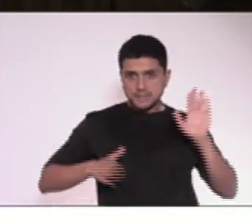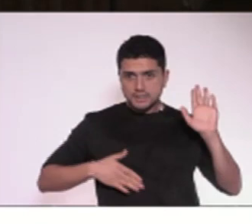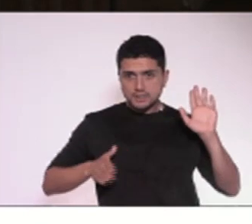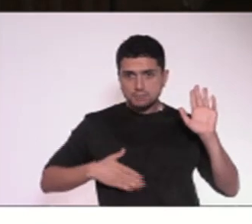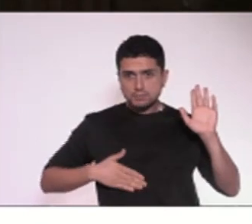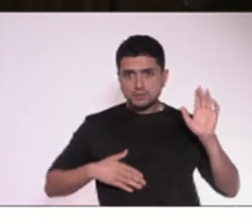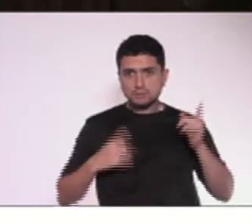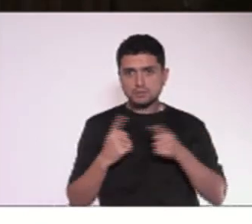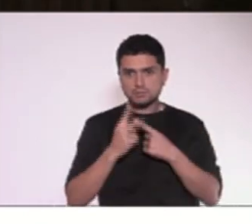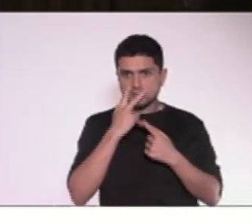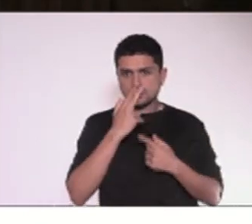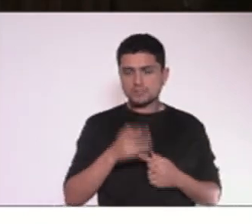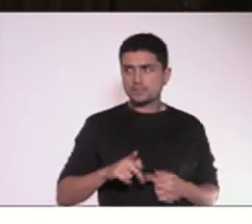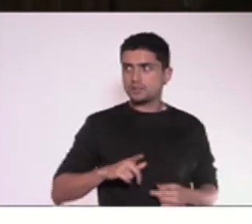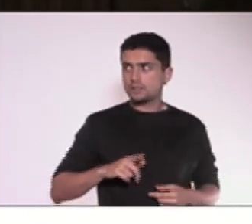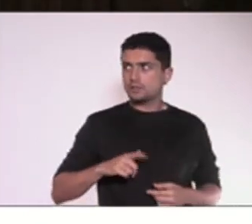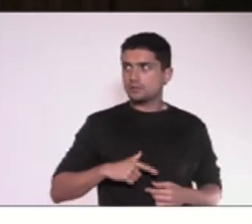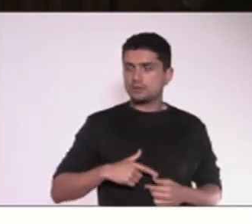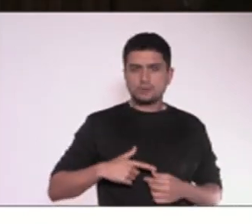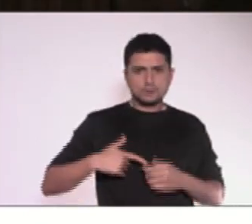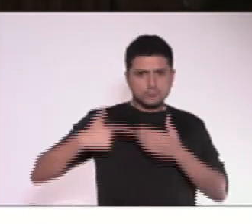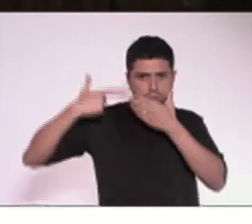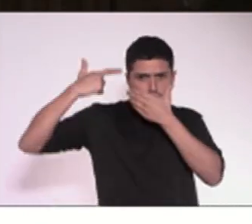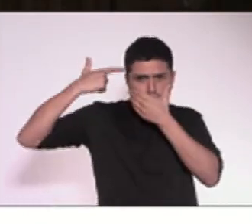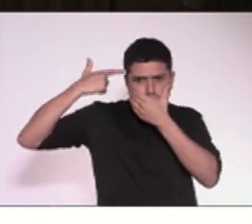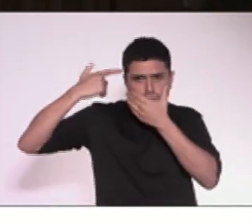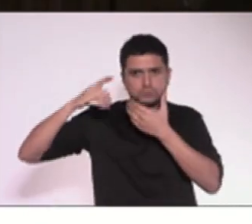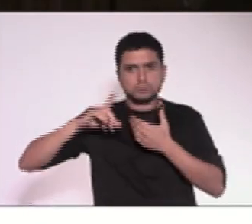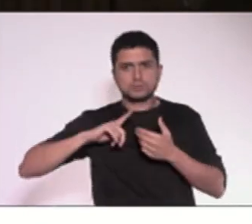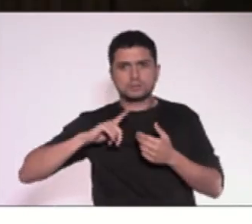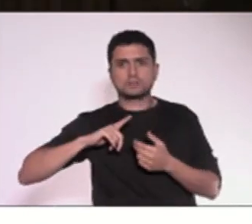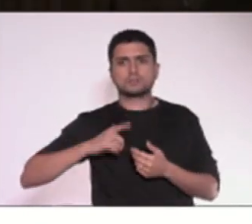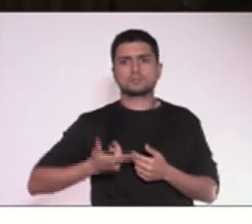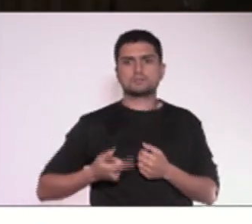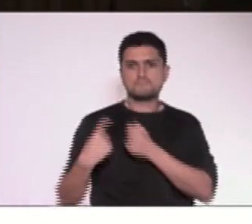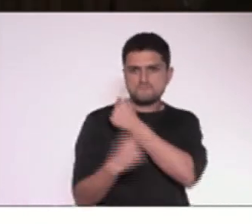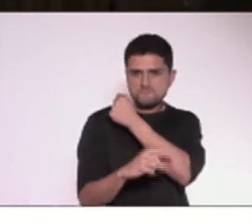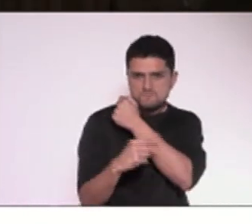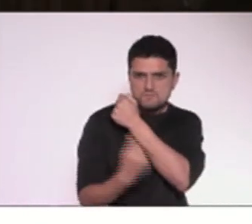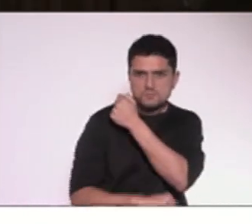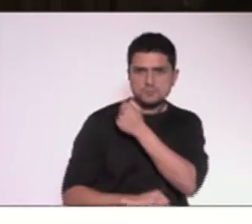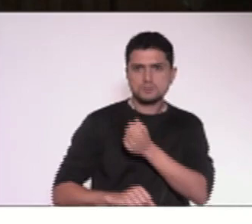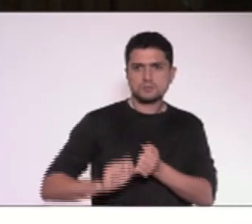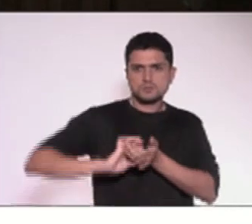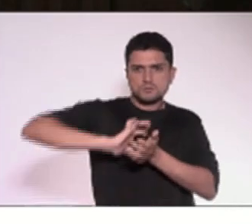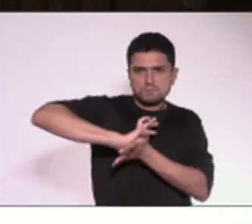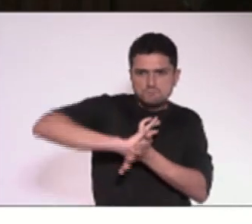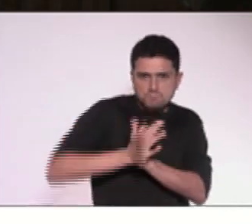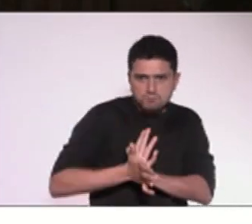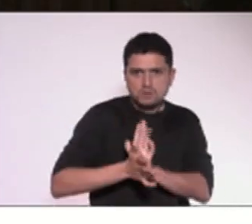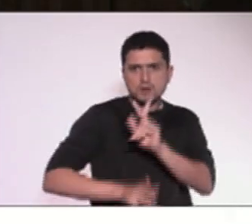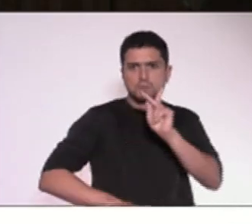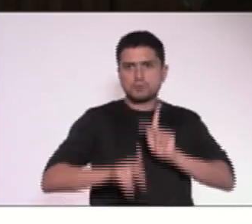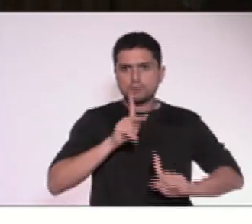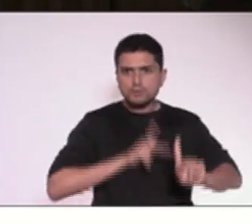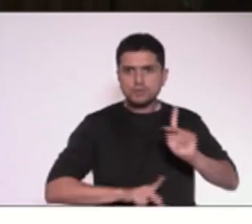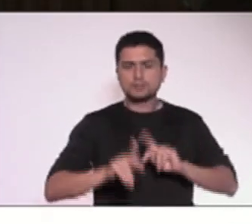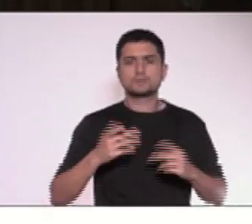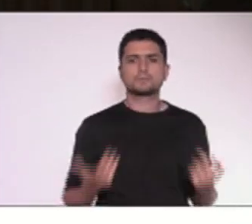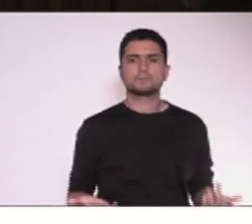de execução, de tortura, de ameaças, como se fossem pessoas que não